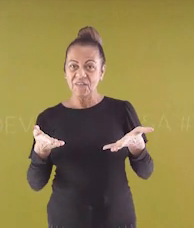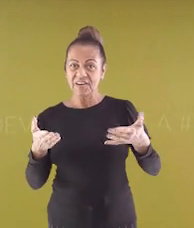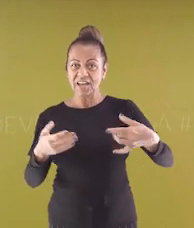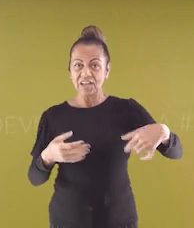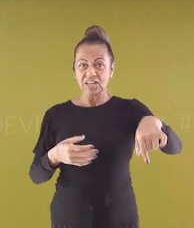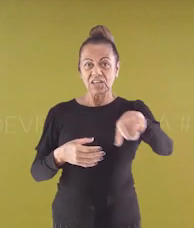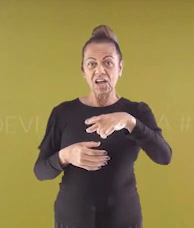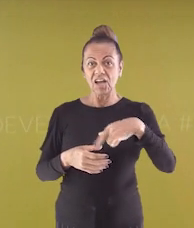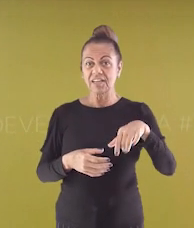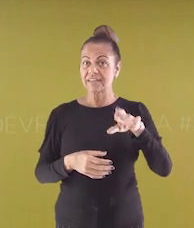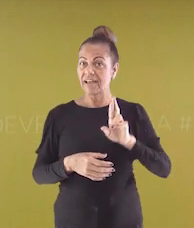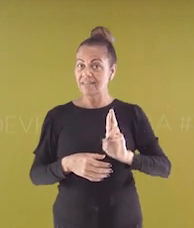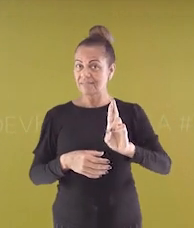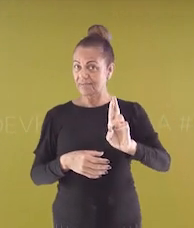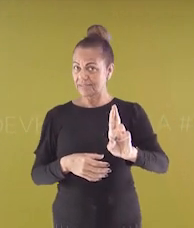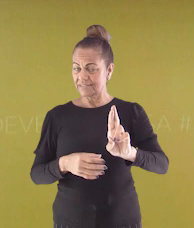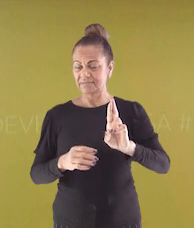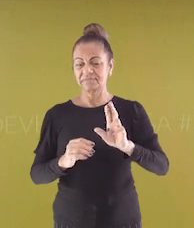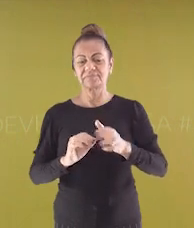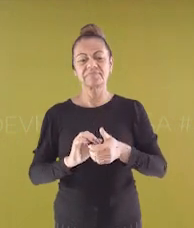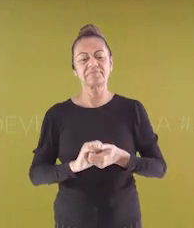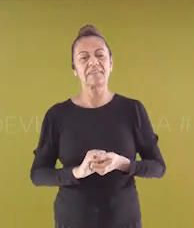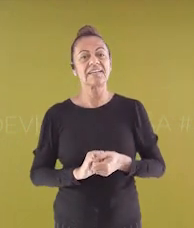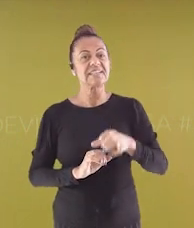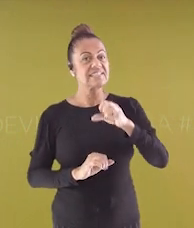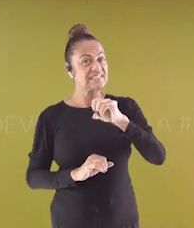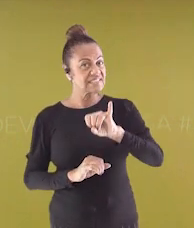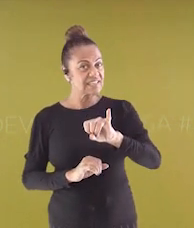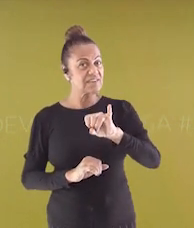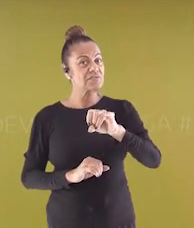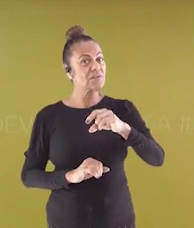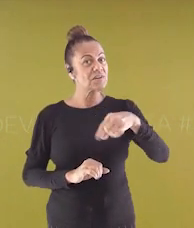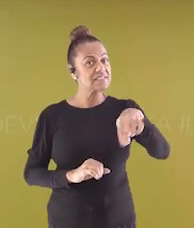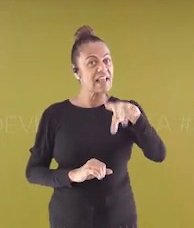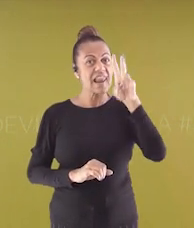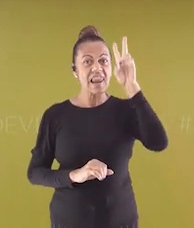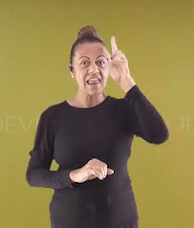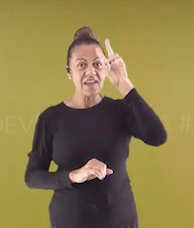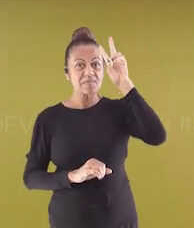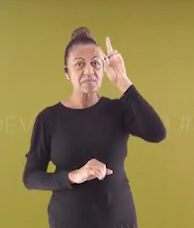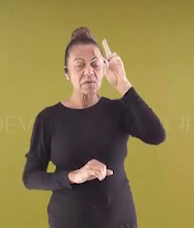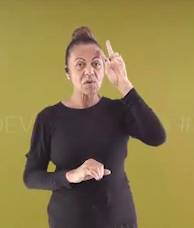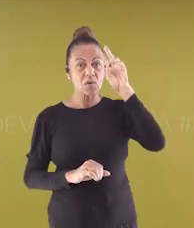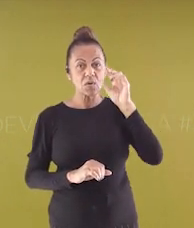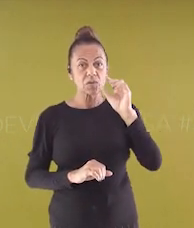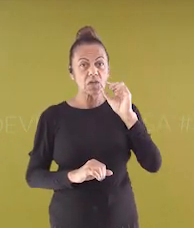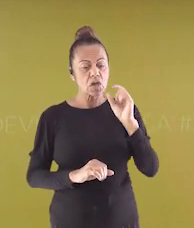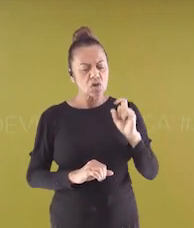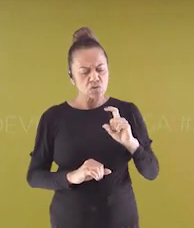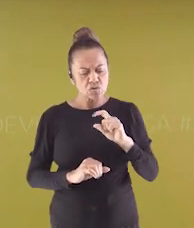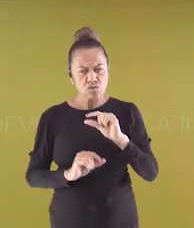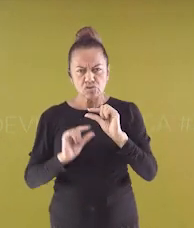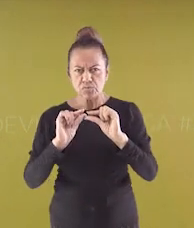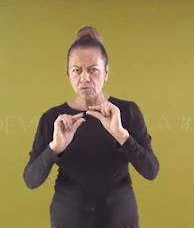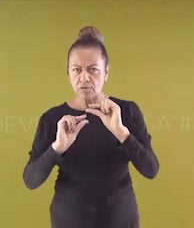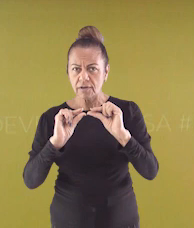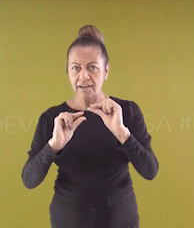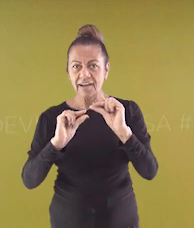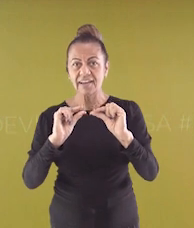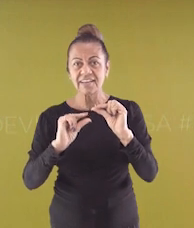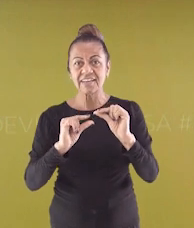Agora, nós vamos ver a resposta da atividade. Acertou quem se lembrou que os